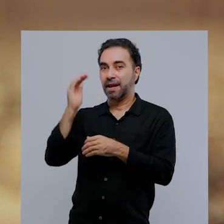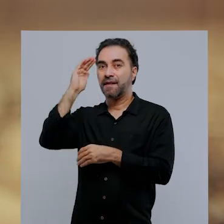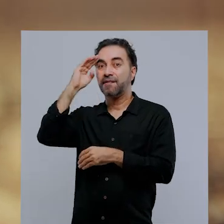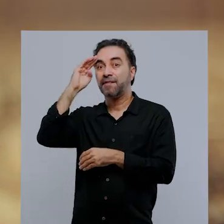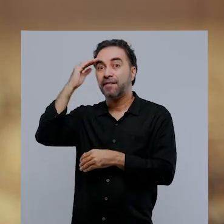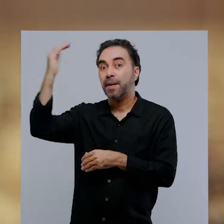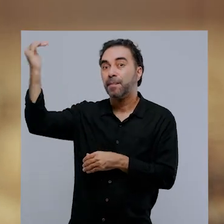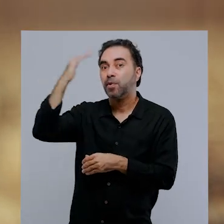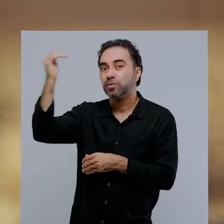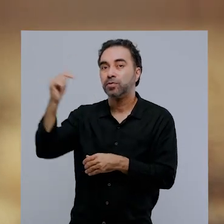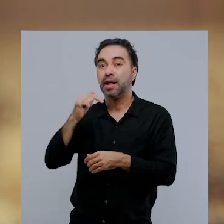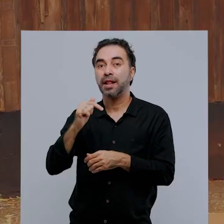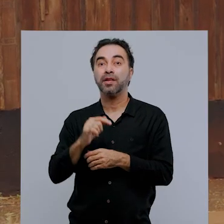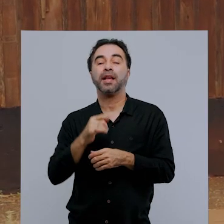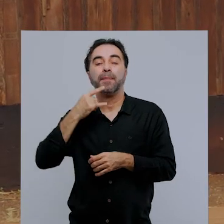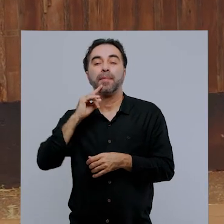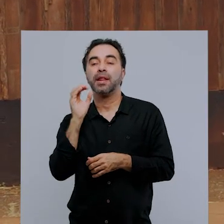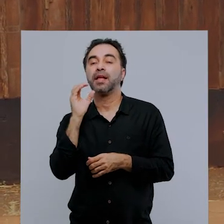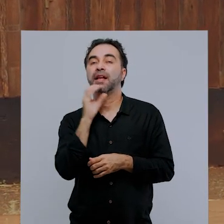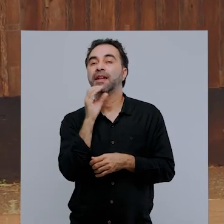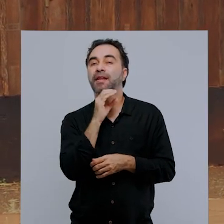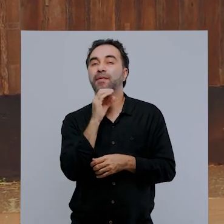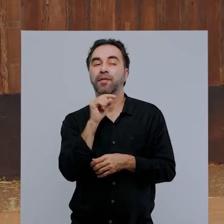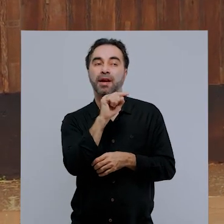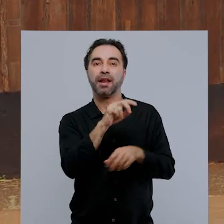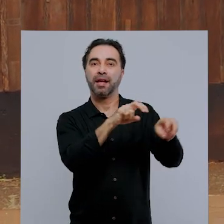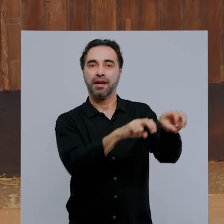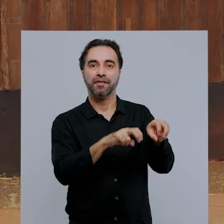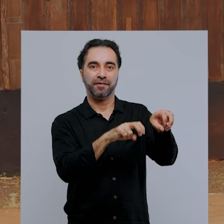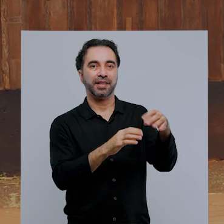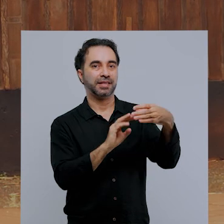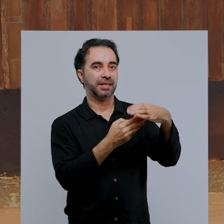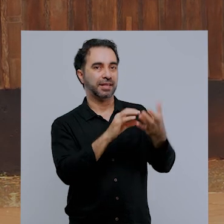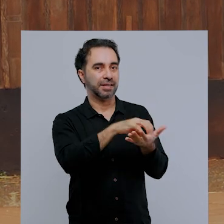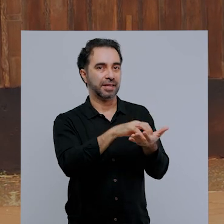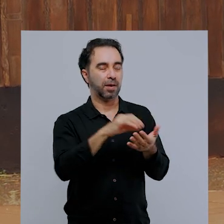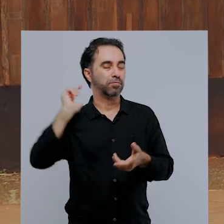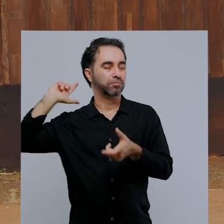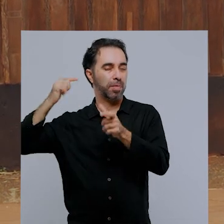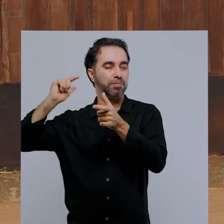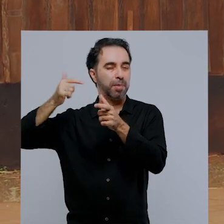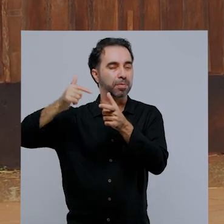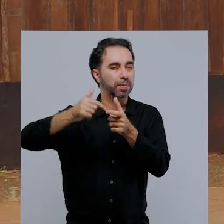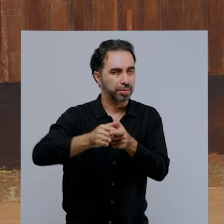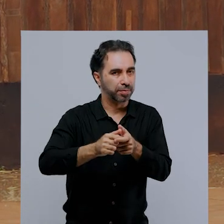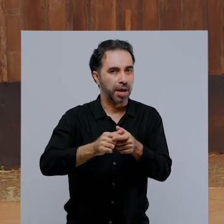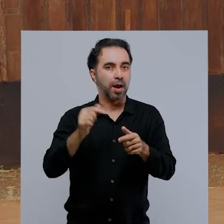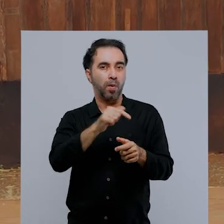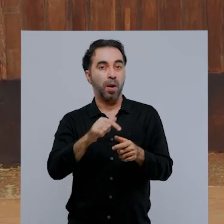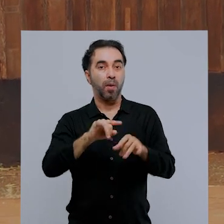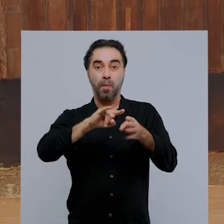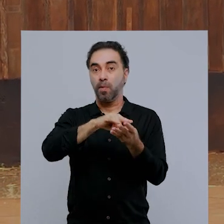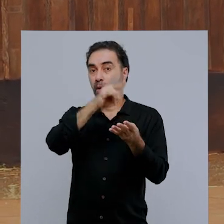Este drink é o quentão. Na Fazenda Engenho Central, o quentão é tradição. Por meio do Museu da Cana, a